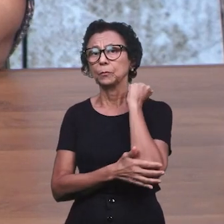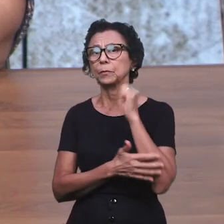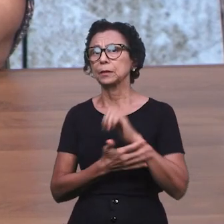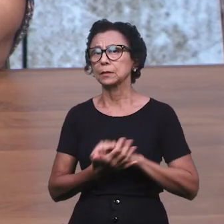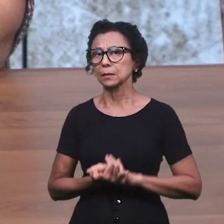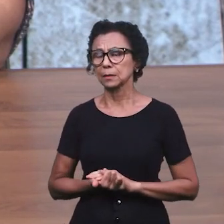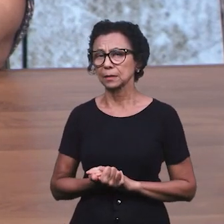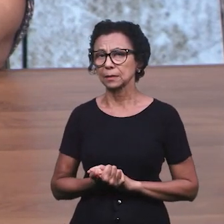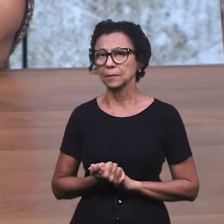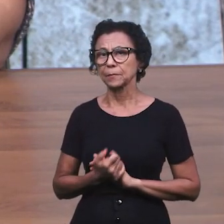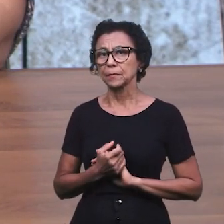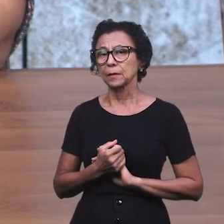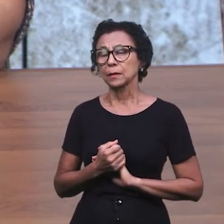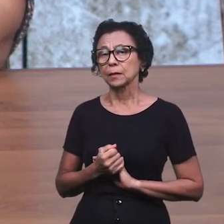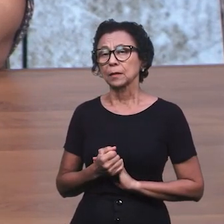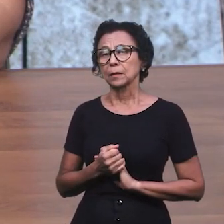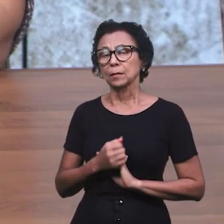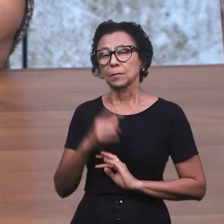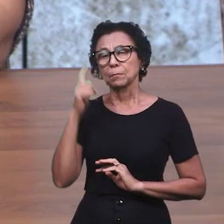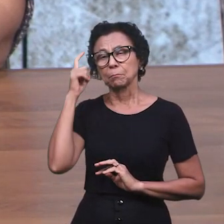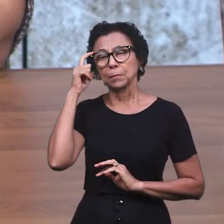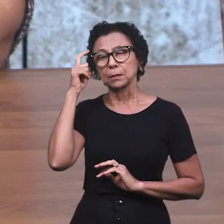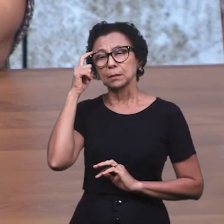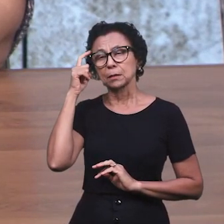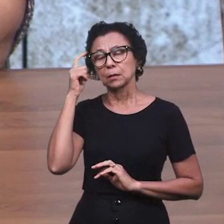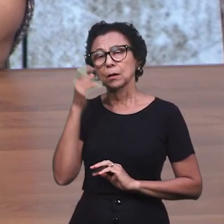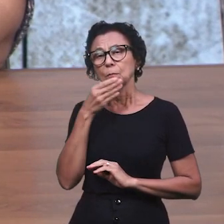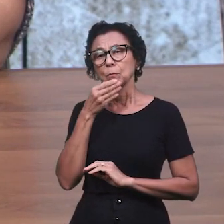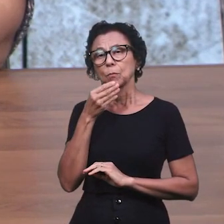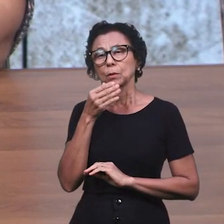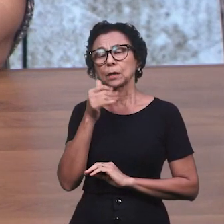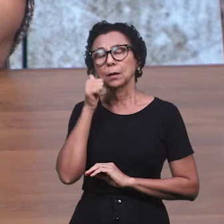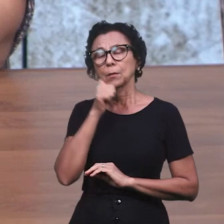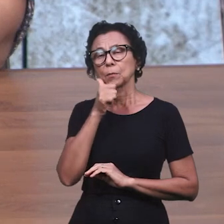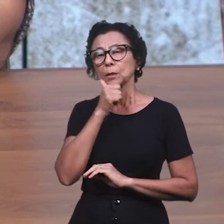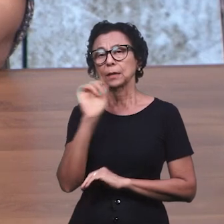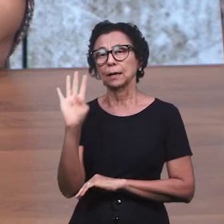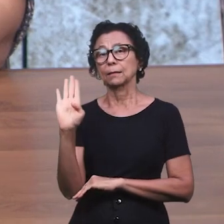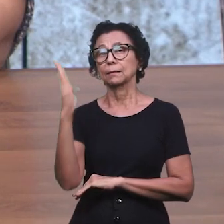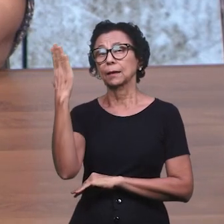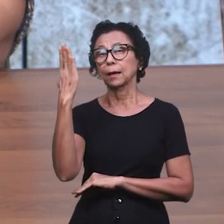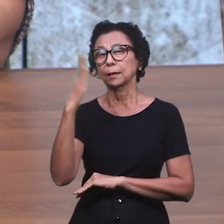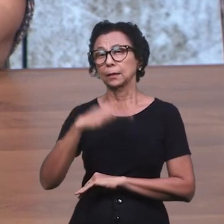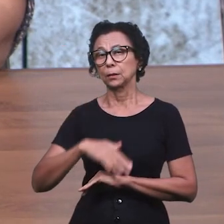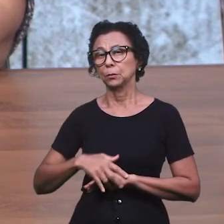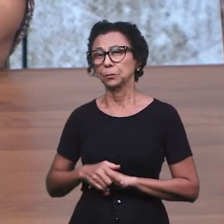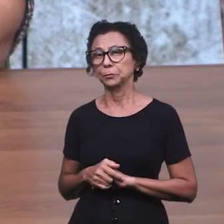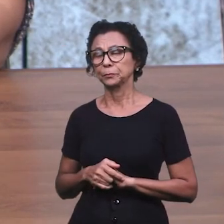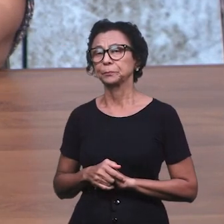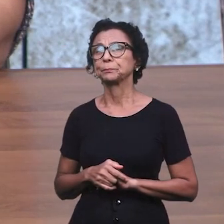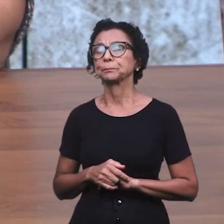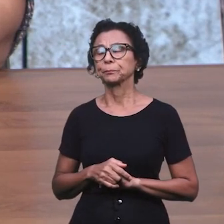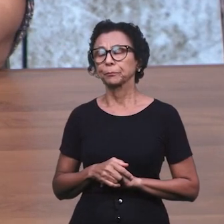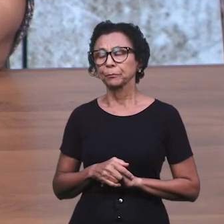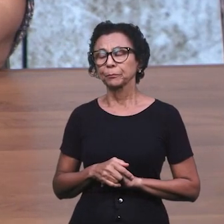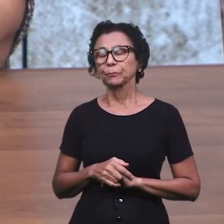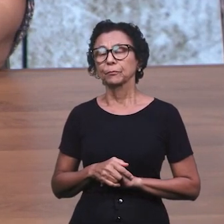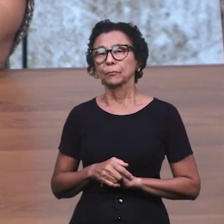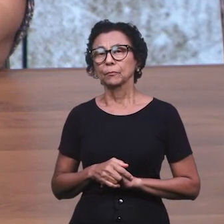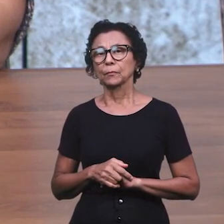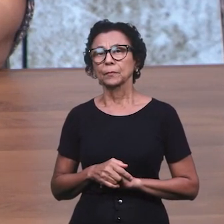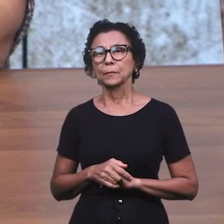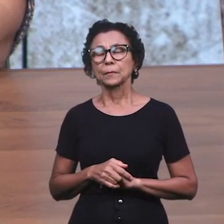haver contaminado, ou sobre ele vier o espírito de ciúmes, e de sua mulher